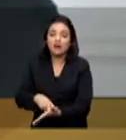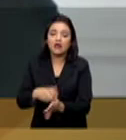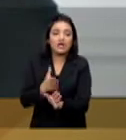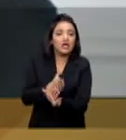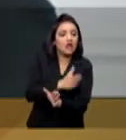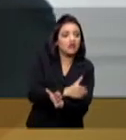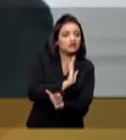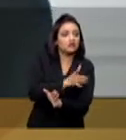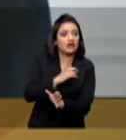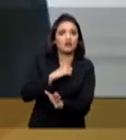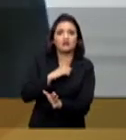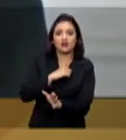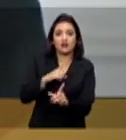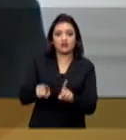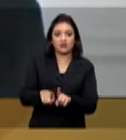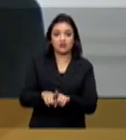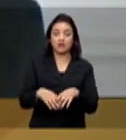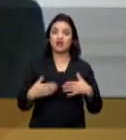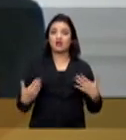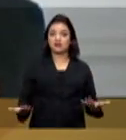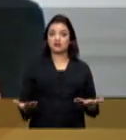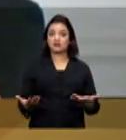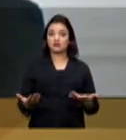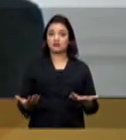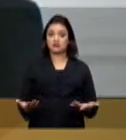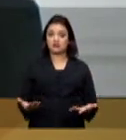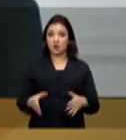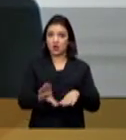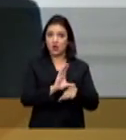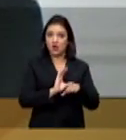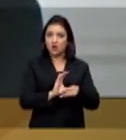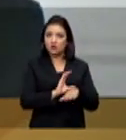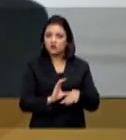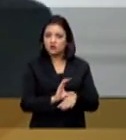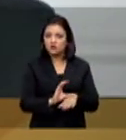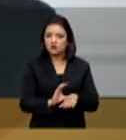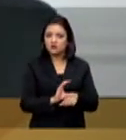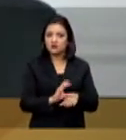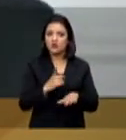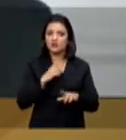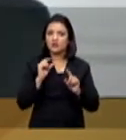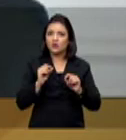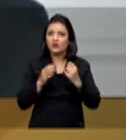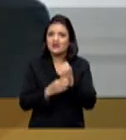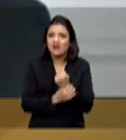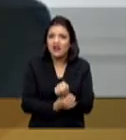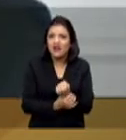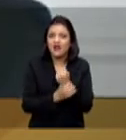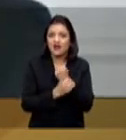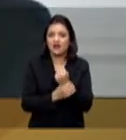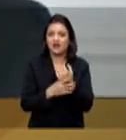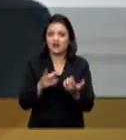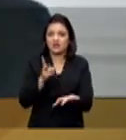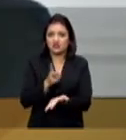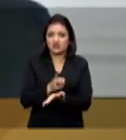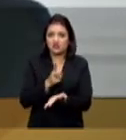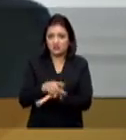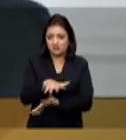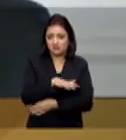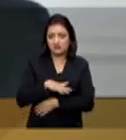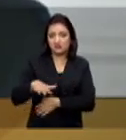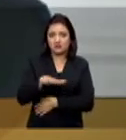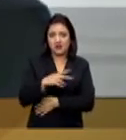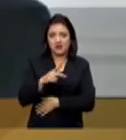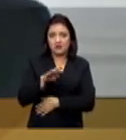O legislador constituinte, adotando o que há de garantia no ramo penal no